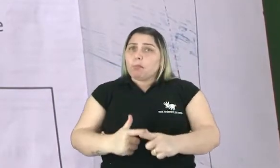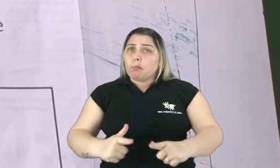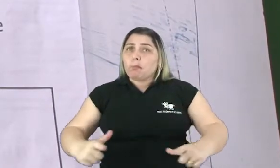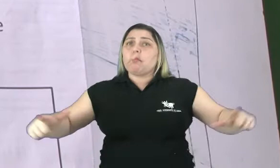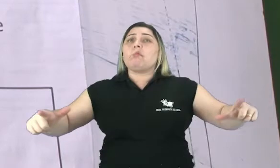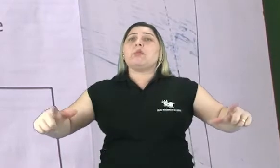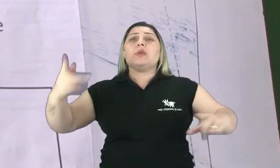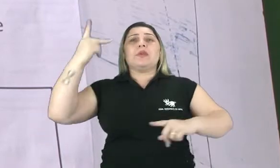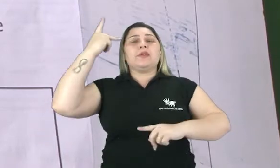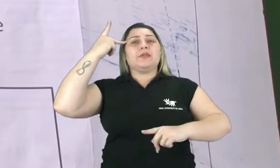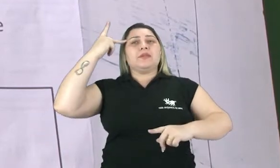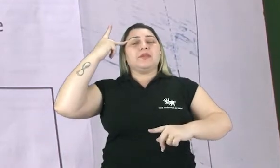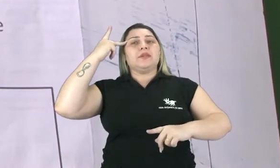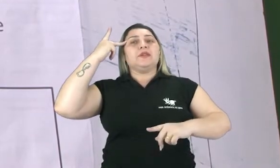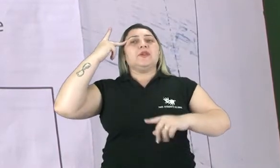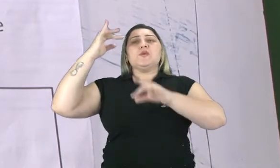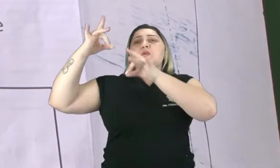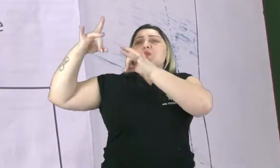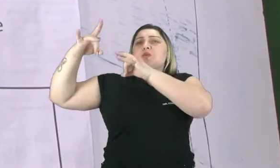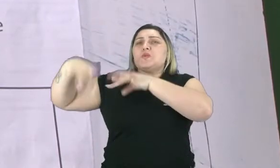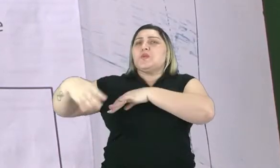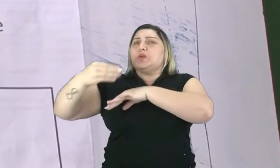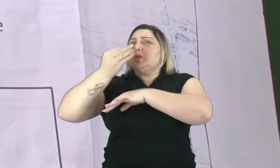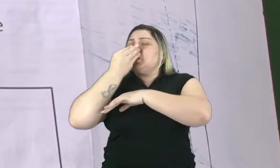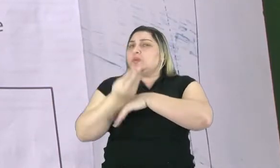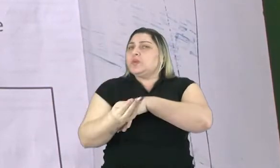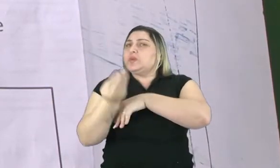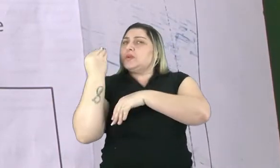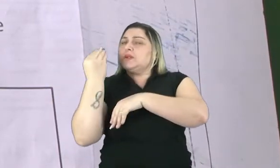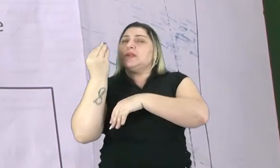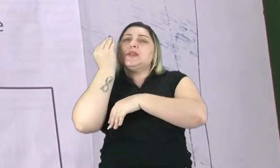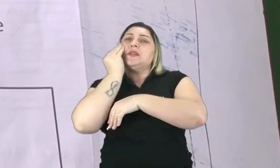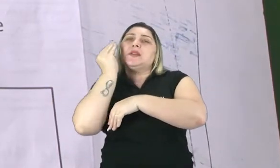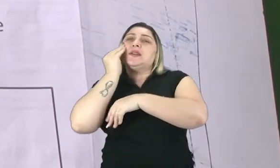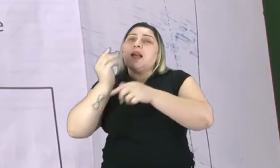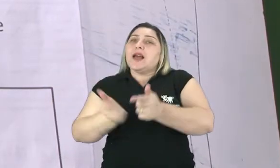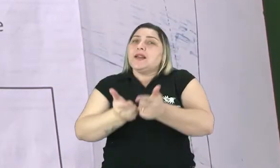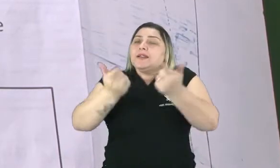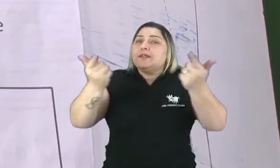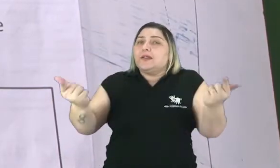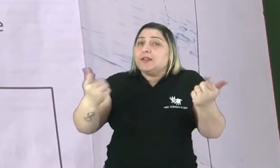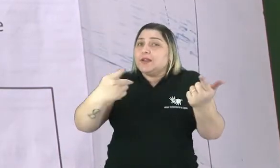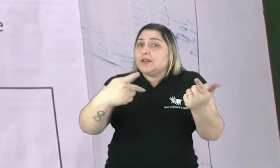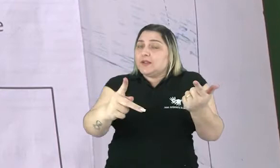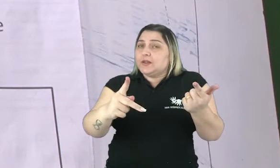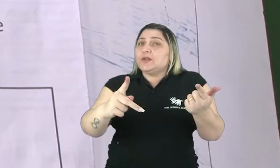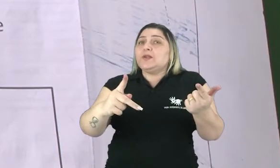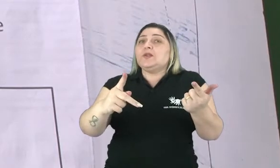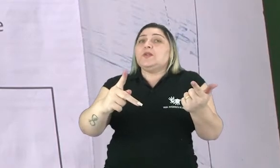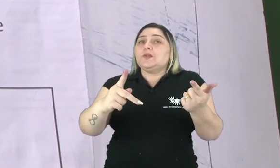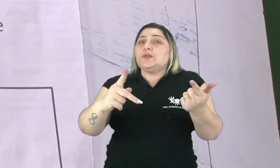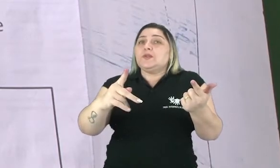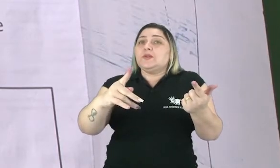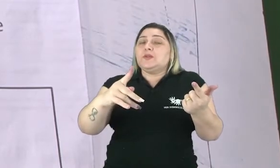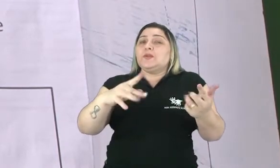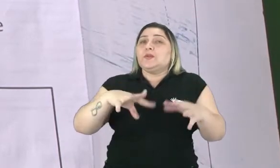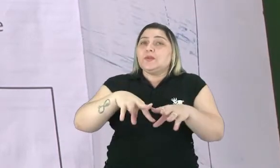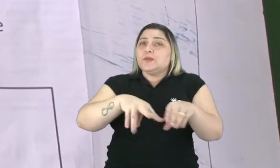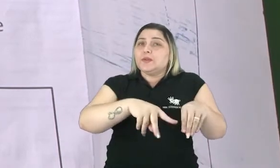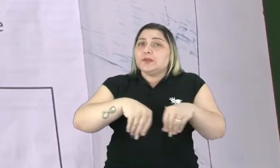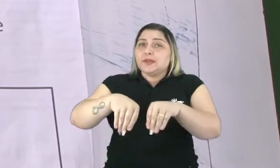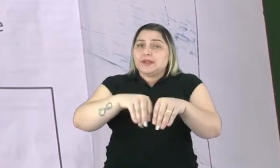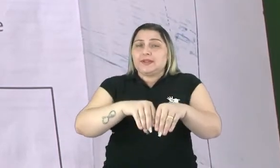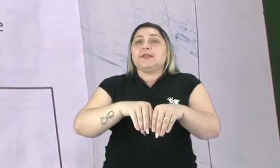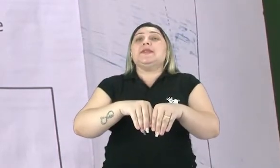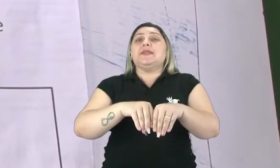Paulo. Vamos deixar tudo para trás e tentar a sorte na sua terra. Vamos deixar